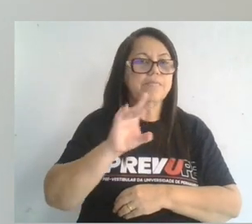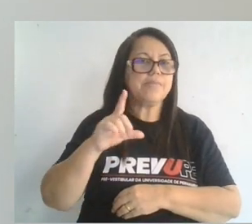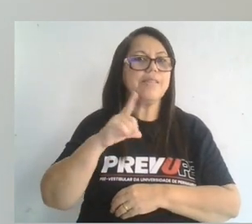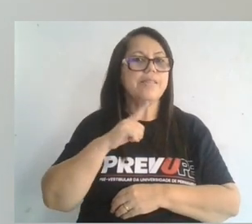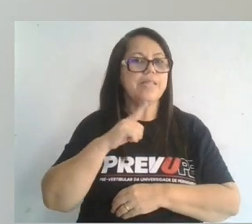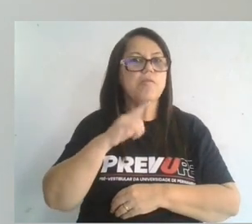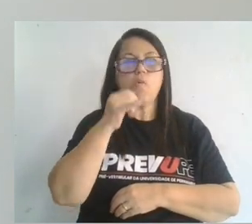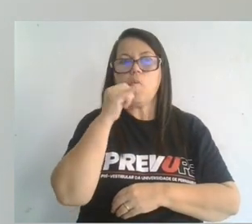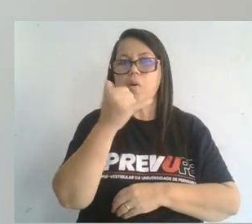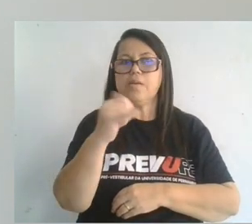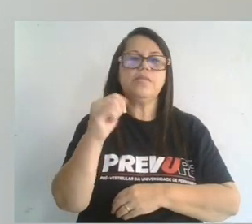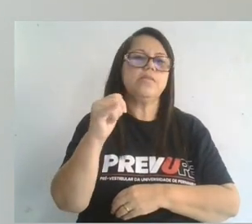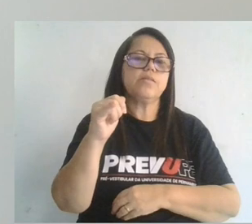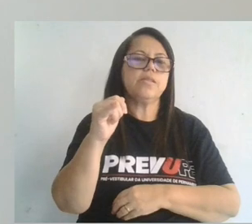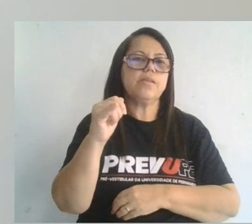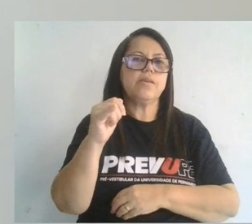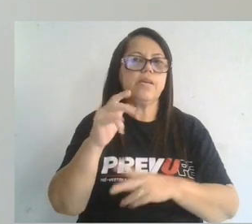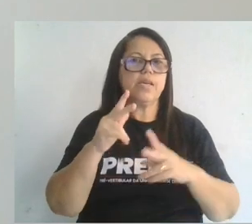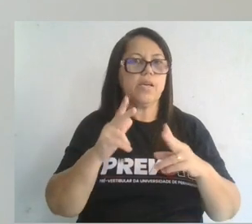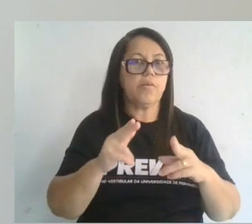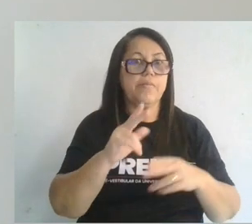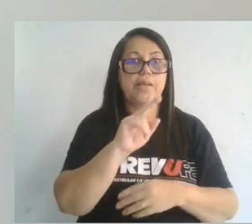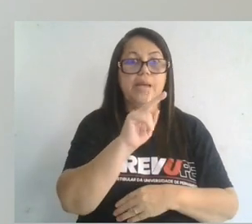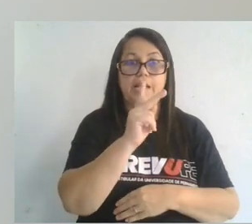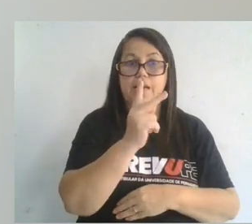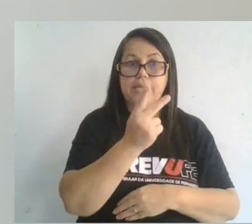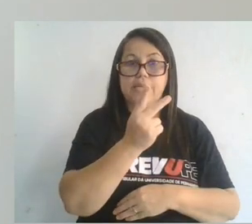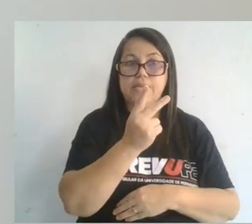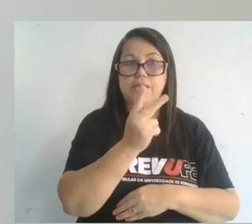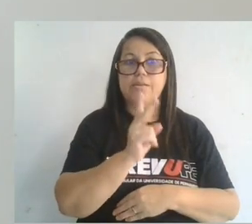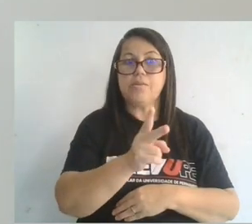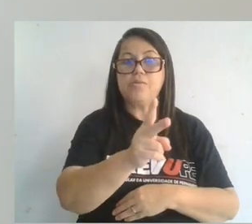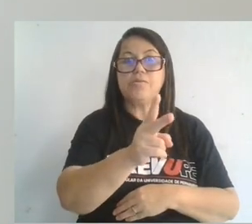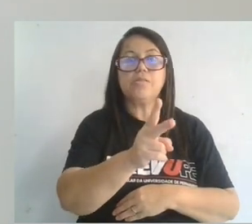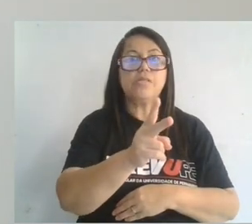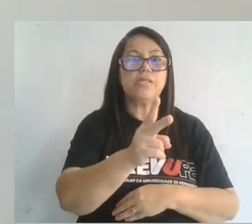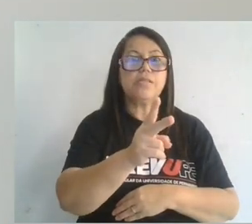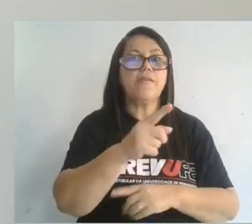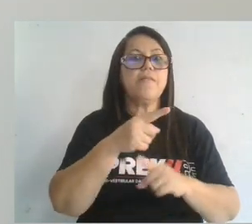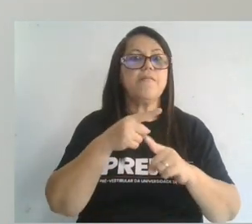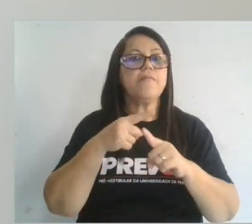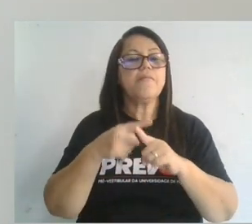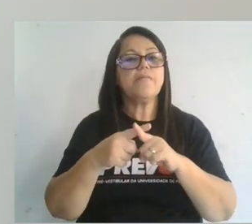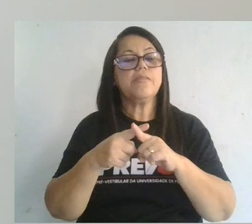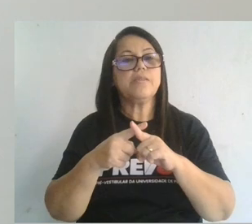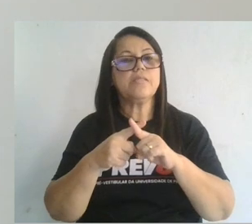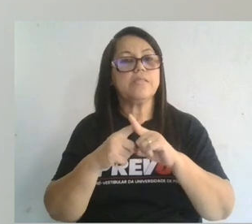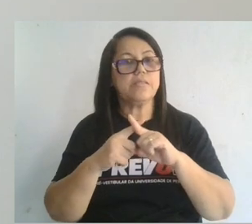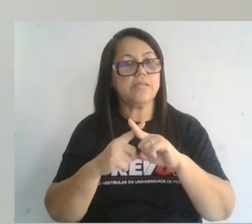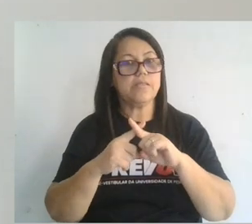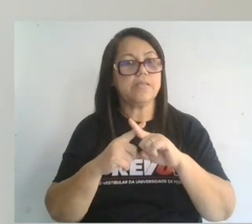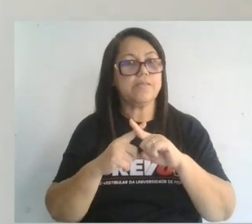fóton carregando uma energia igual a o H, que é a constante de Planck, vezes a